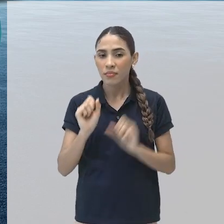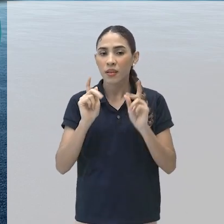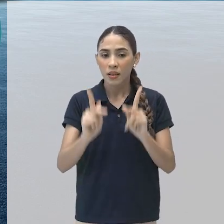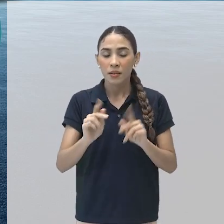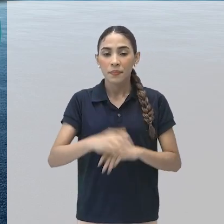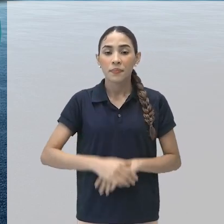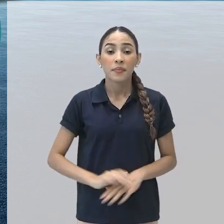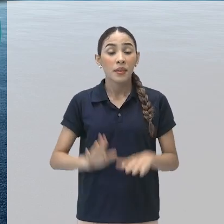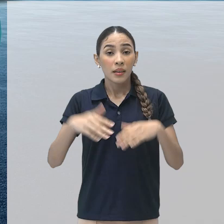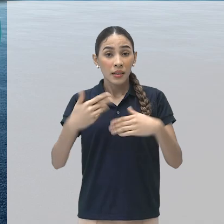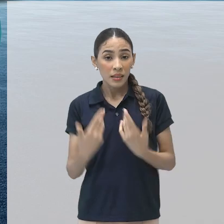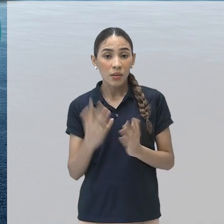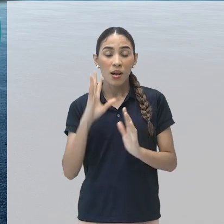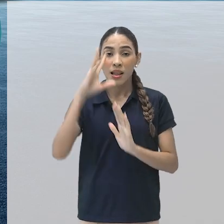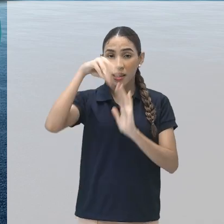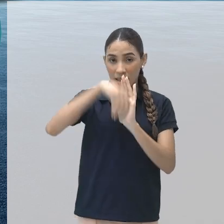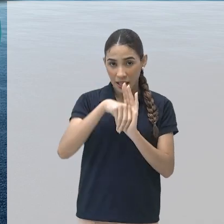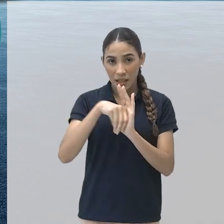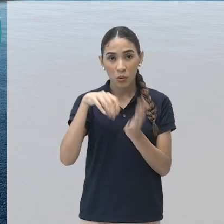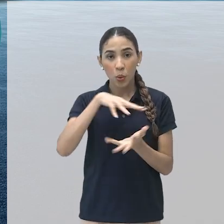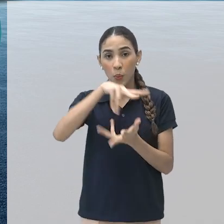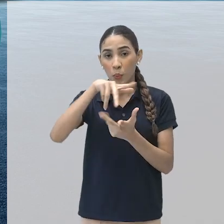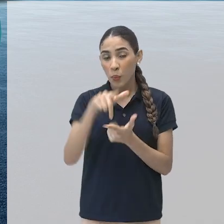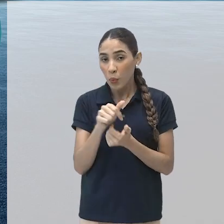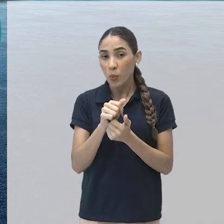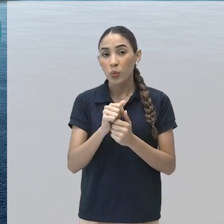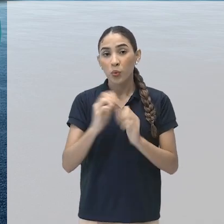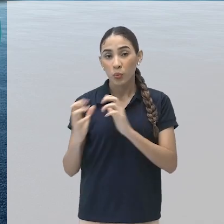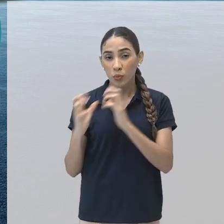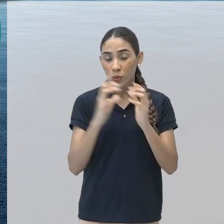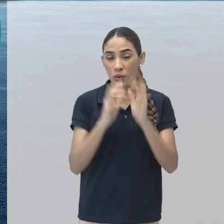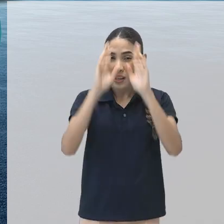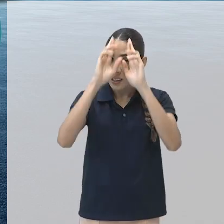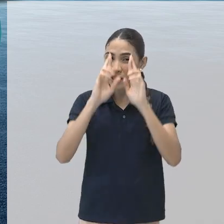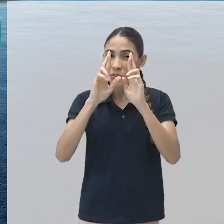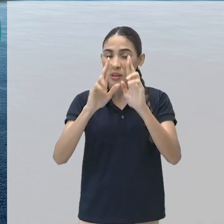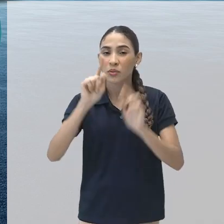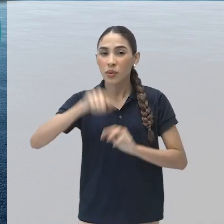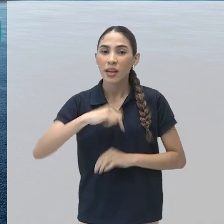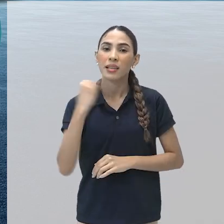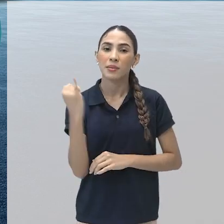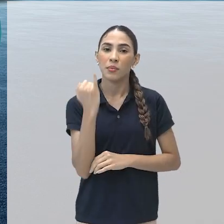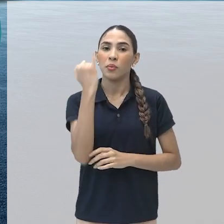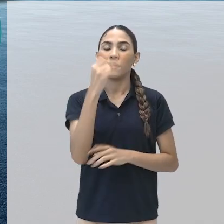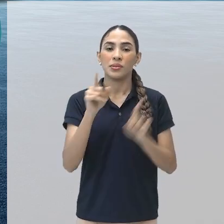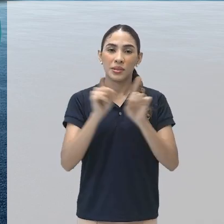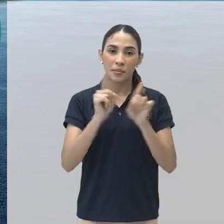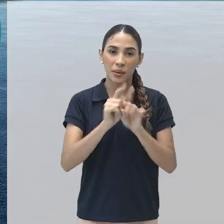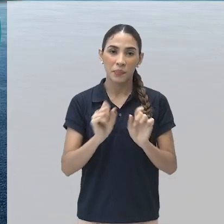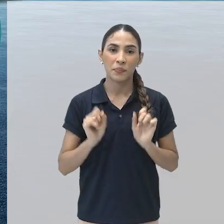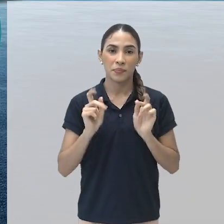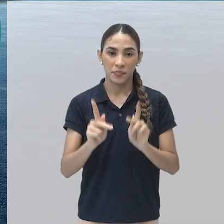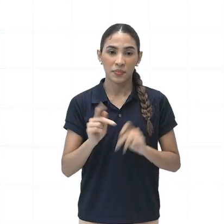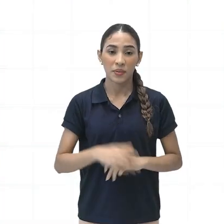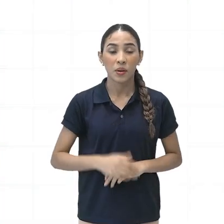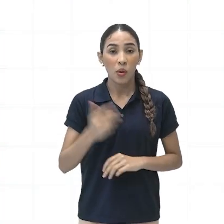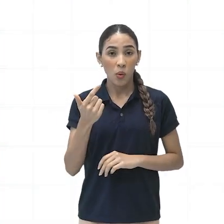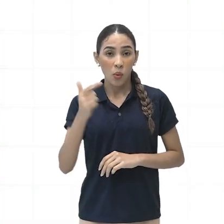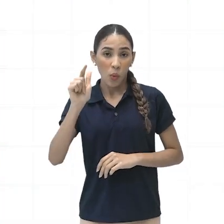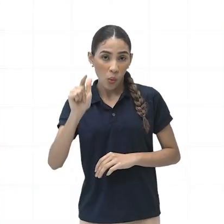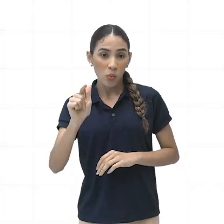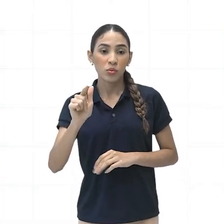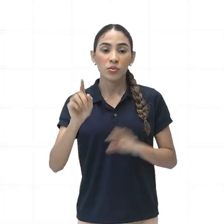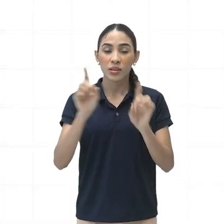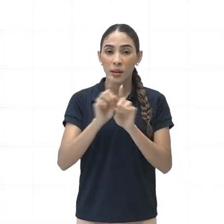certo? Então, dentro do mundo das lutas, o respeito é muito trabalhado, tá certo? Outro